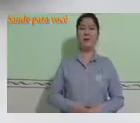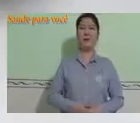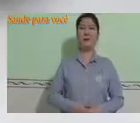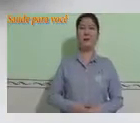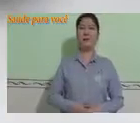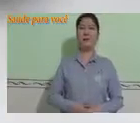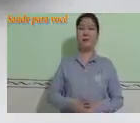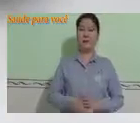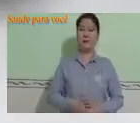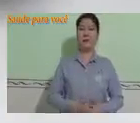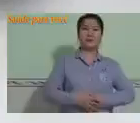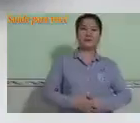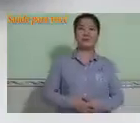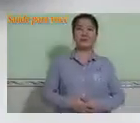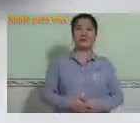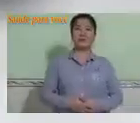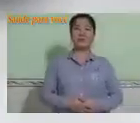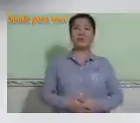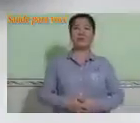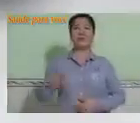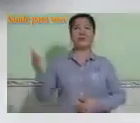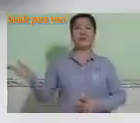dois bastantes em civis.